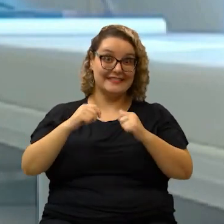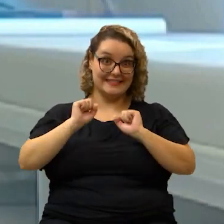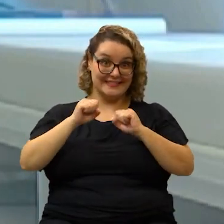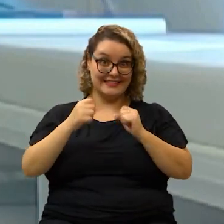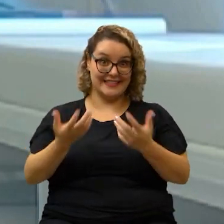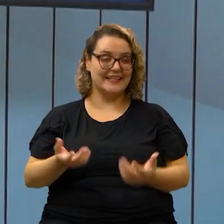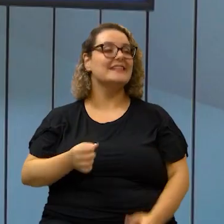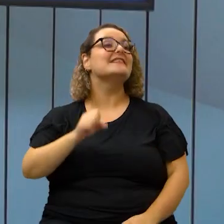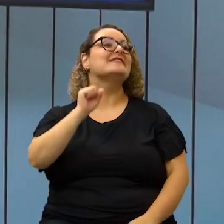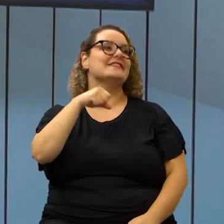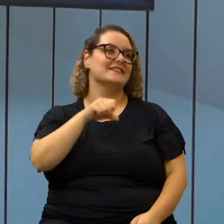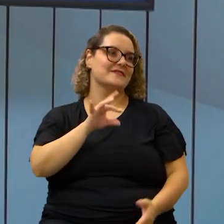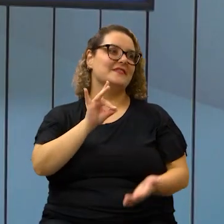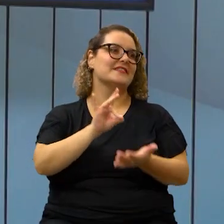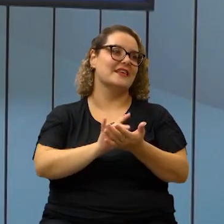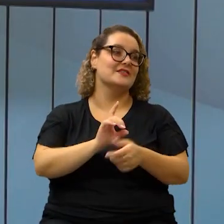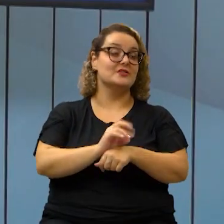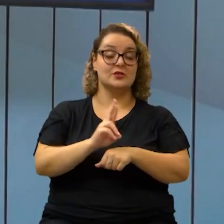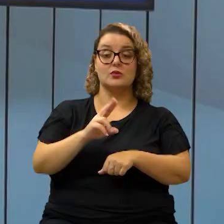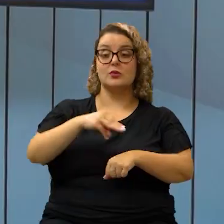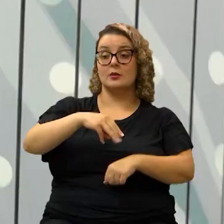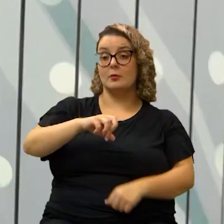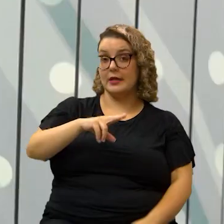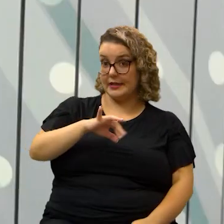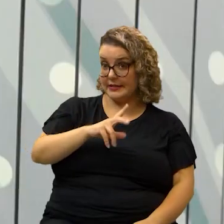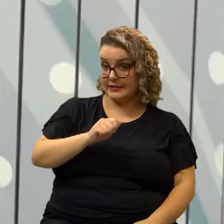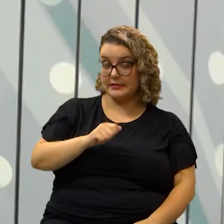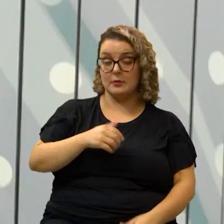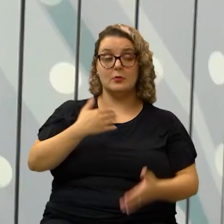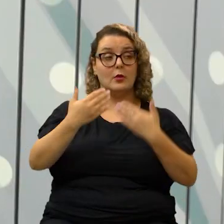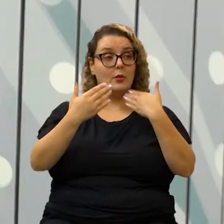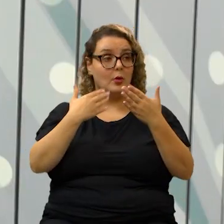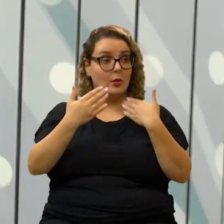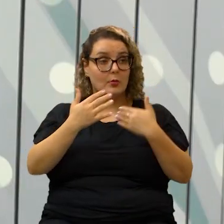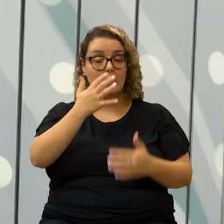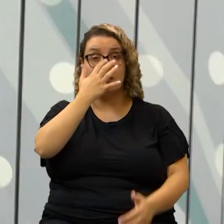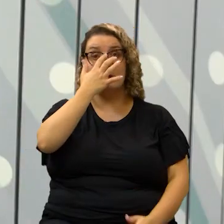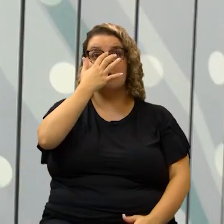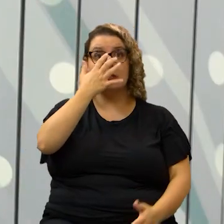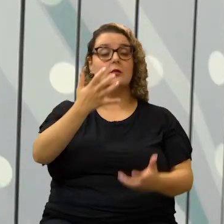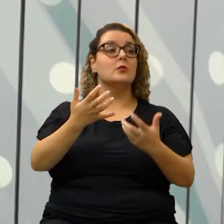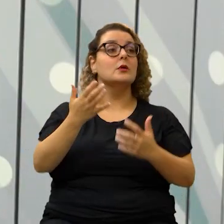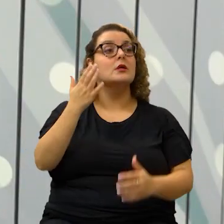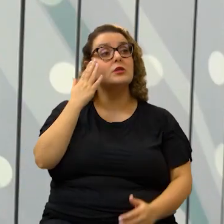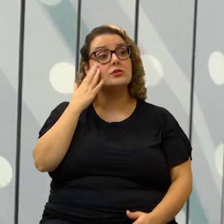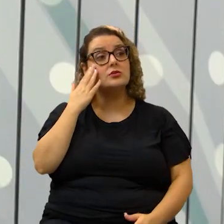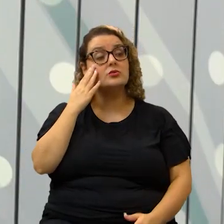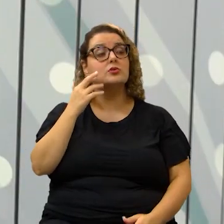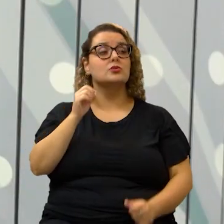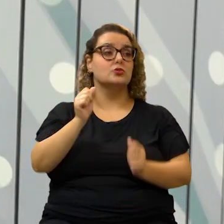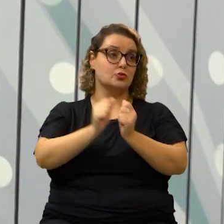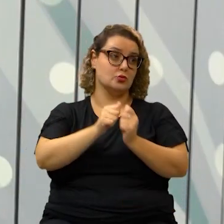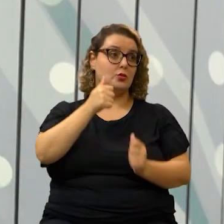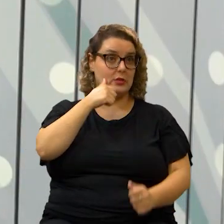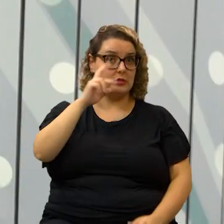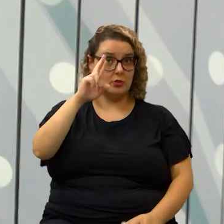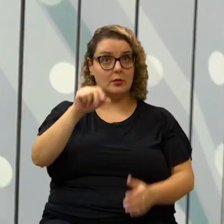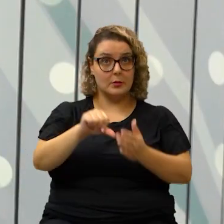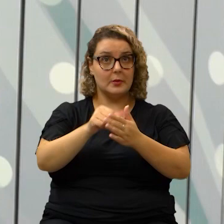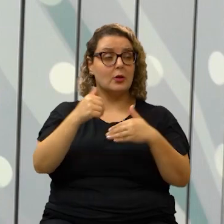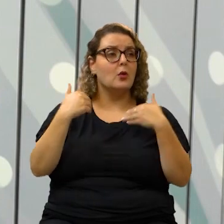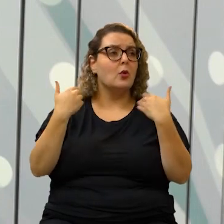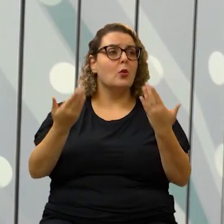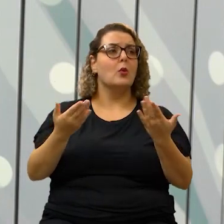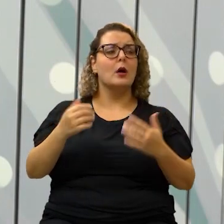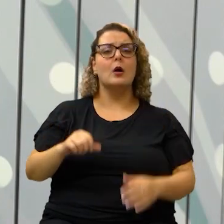é? É verdade. Doutora Marisa, para a gente começar aqui no nosso bate-papo, eu queria entender, né, com a senhora